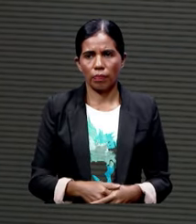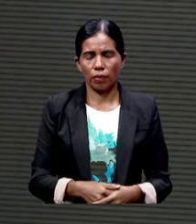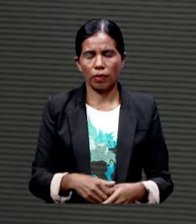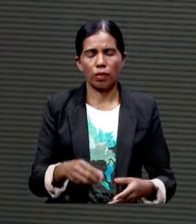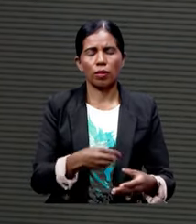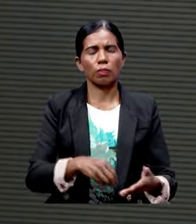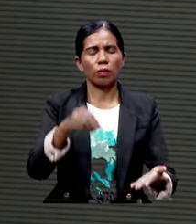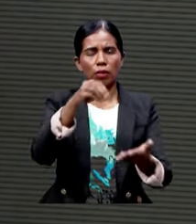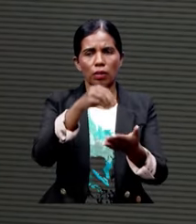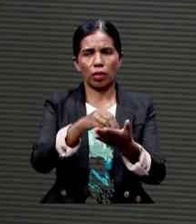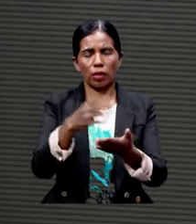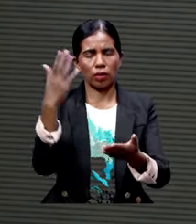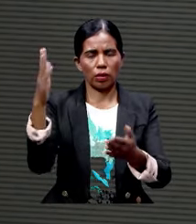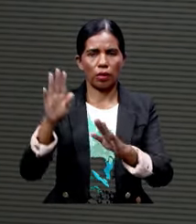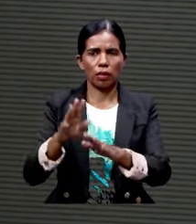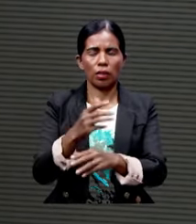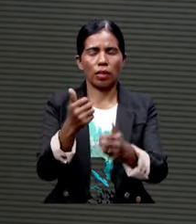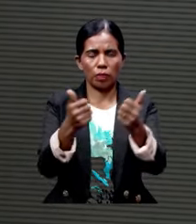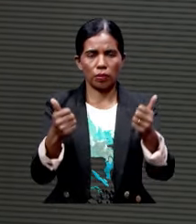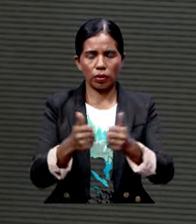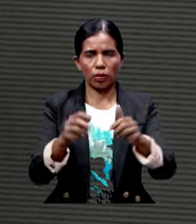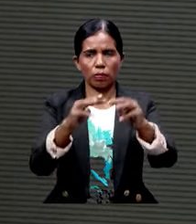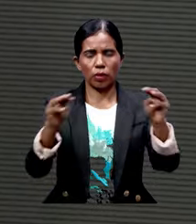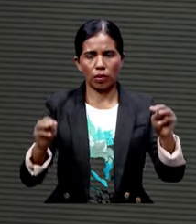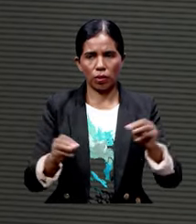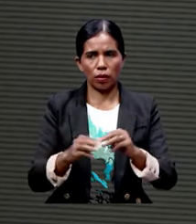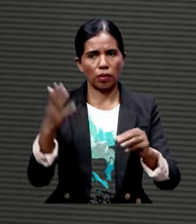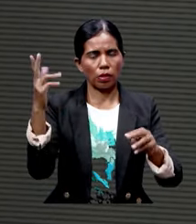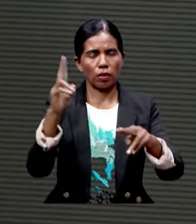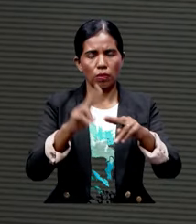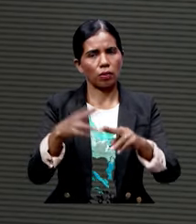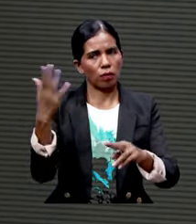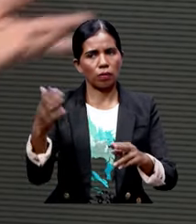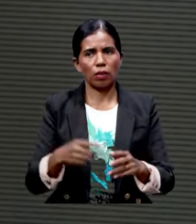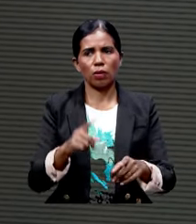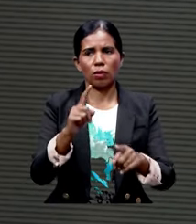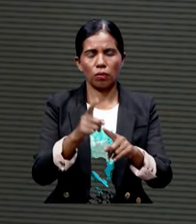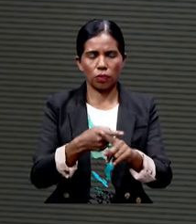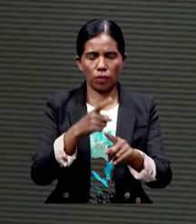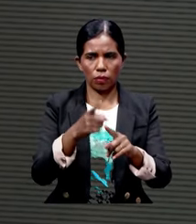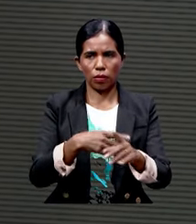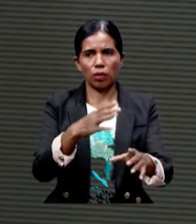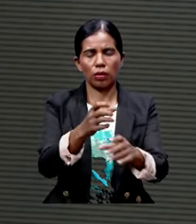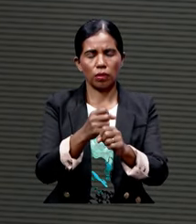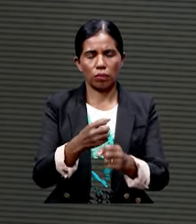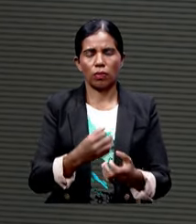Descentralização, nós, Rio e administrador, e de Rio e do Eva, tudo a renovar. Fuma, está a